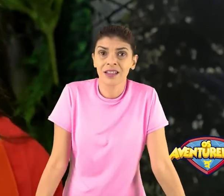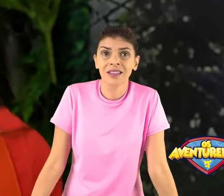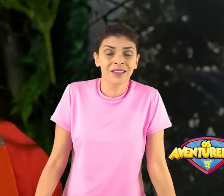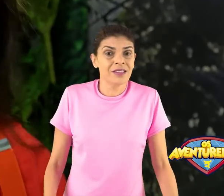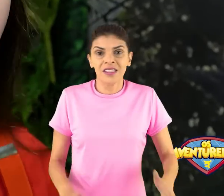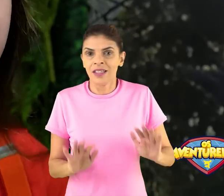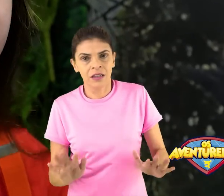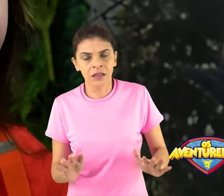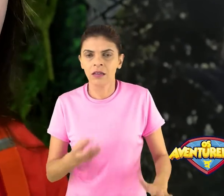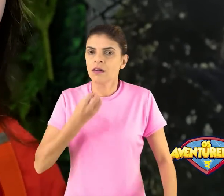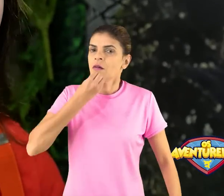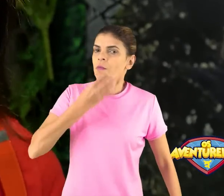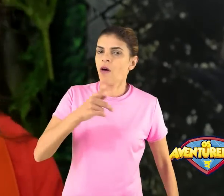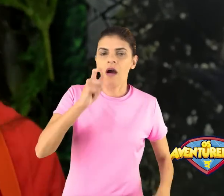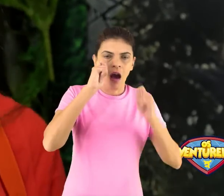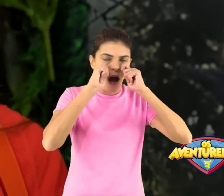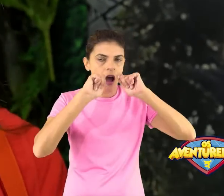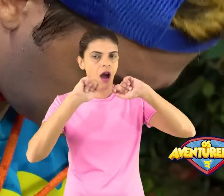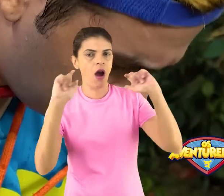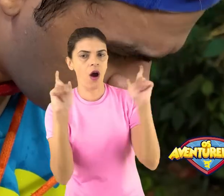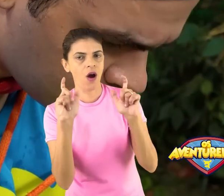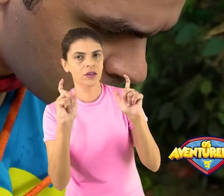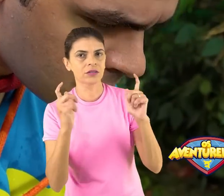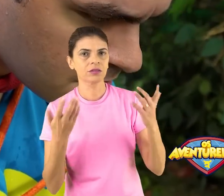Ai Que bom que você acordou